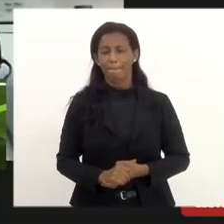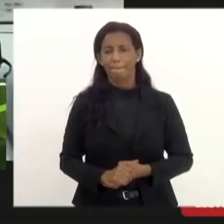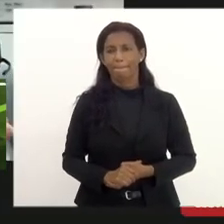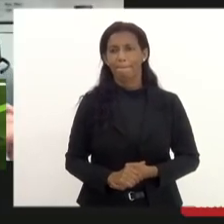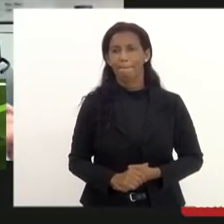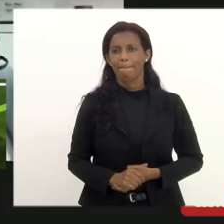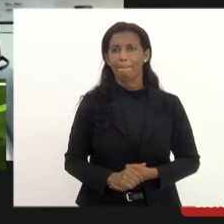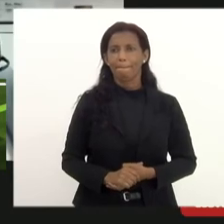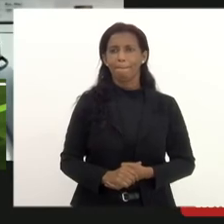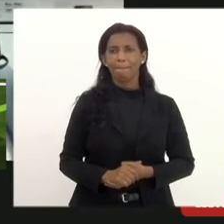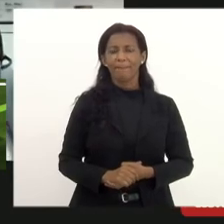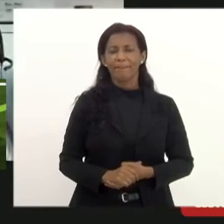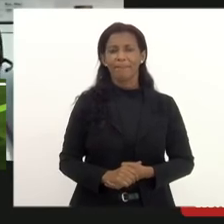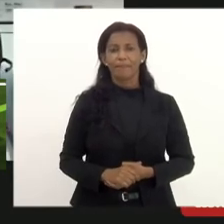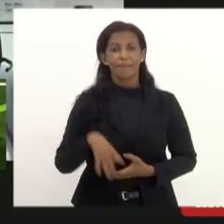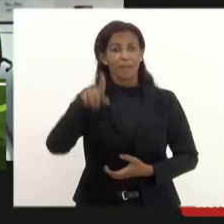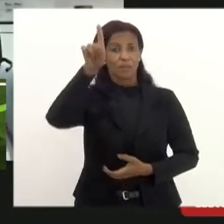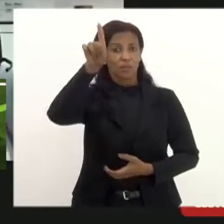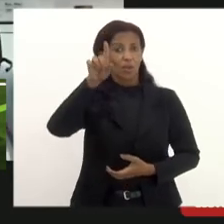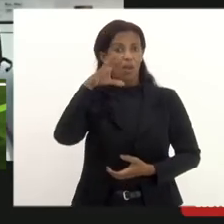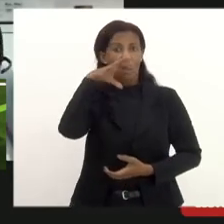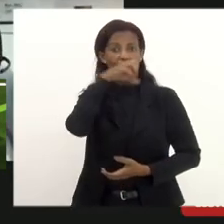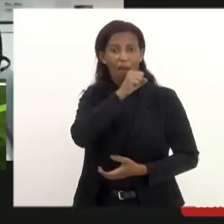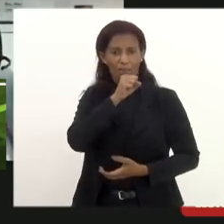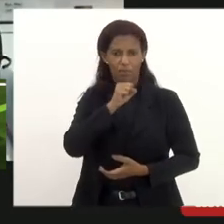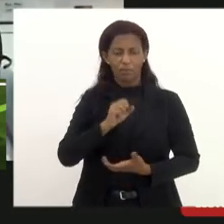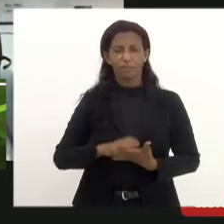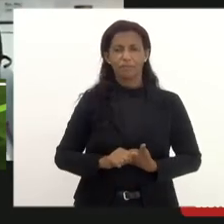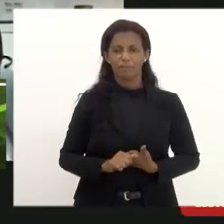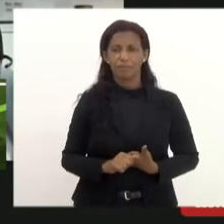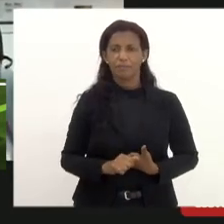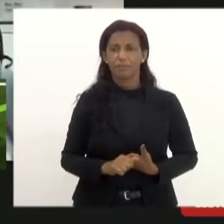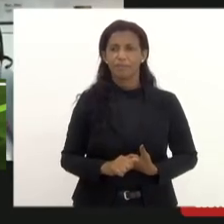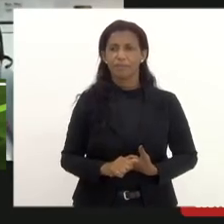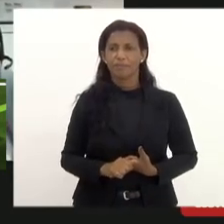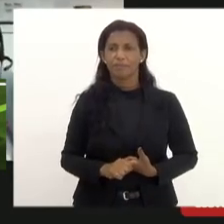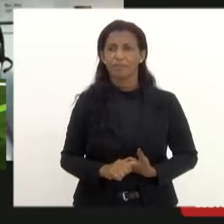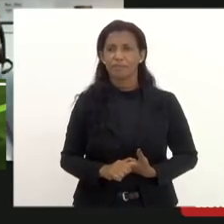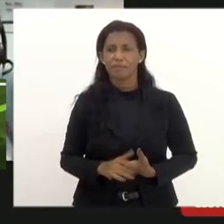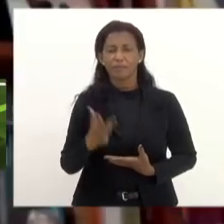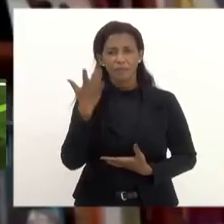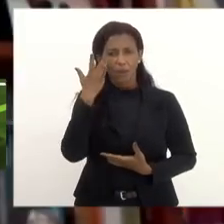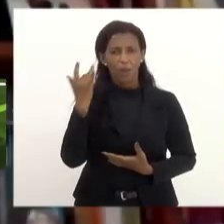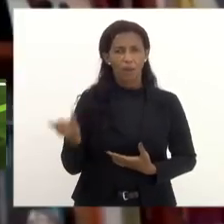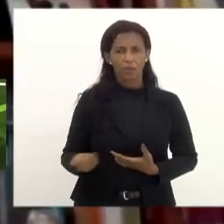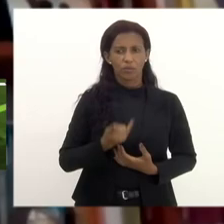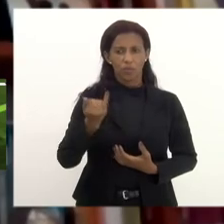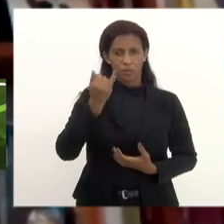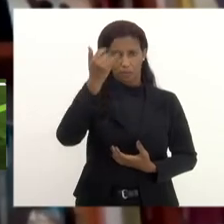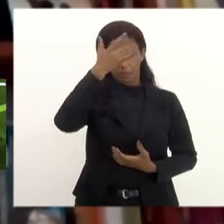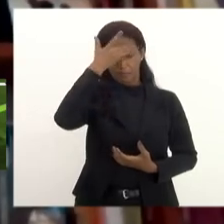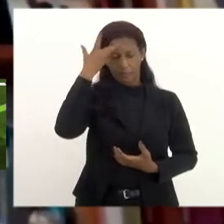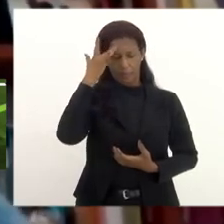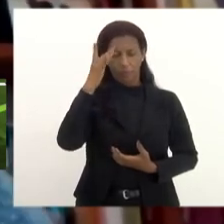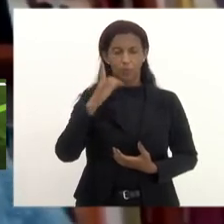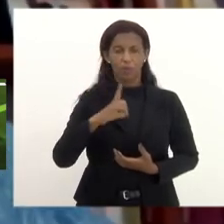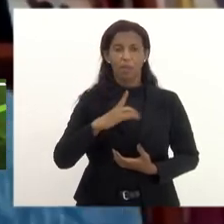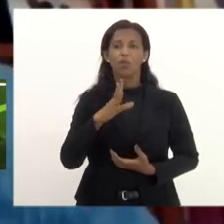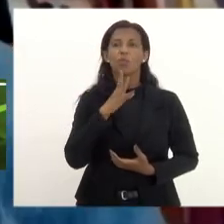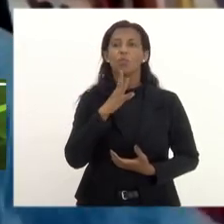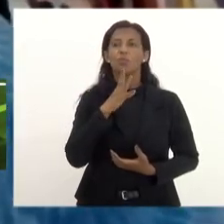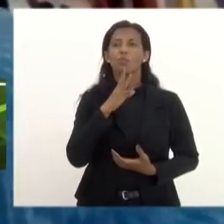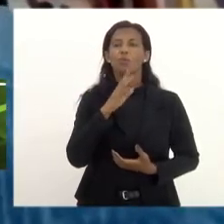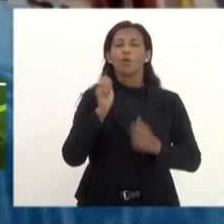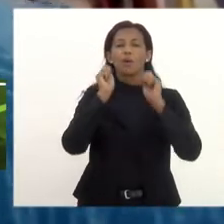Deputado, só dar uma informaçãozinha muito rápida mesmo. Eu acho que era importante, as pessoas aqui têm conhecimento, vocês